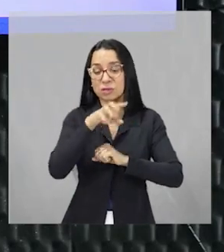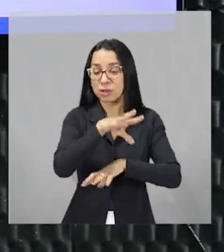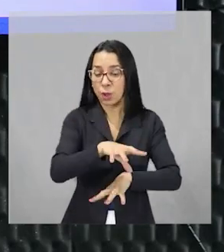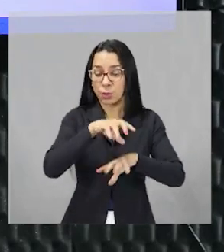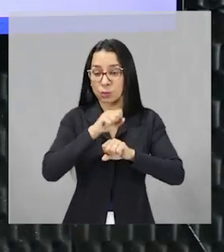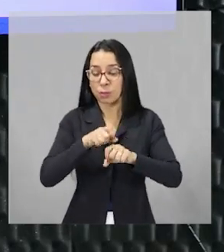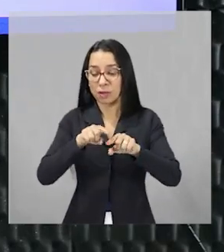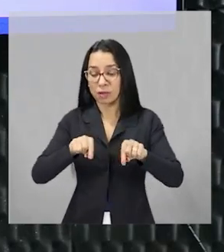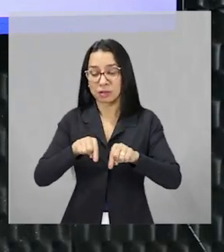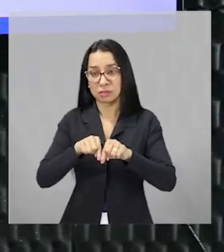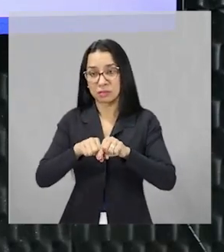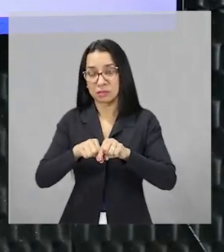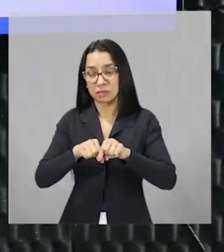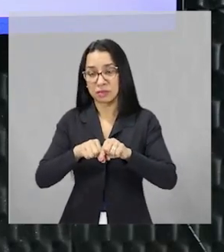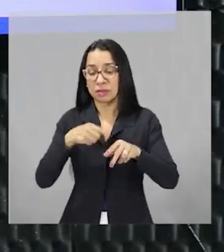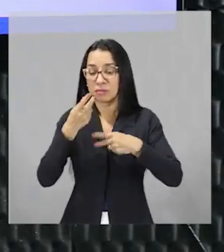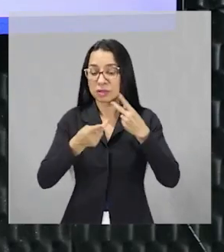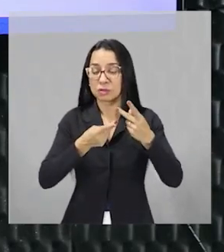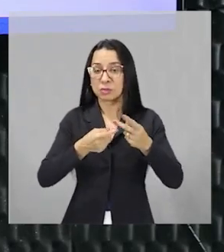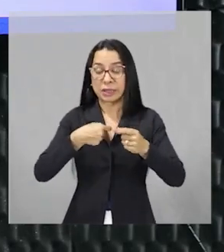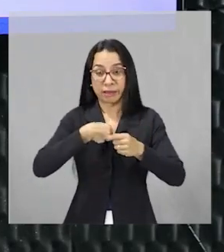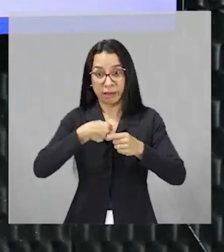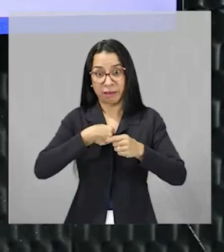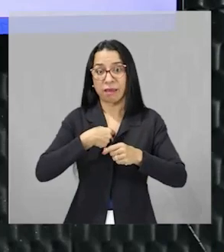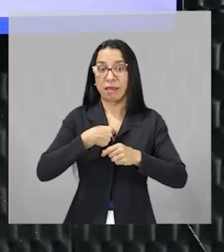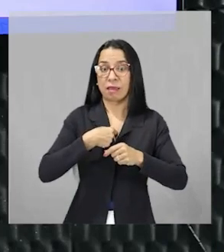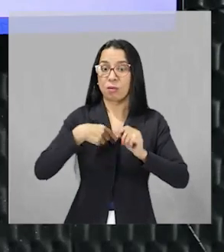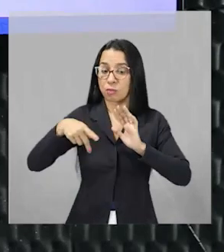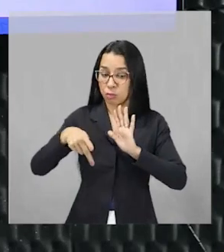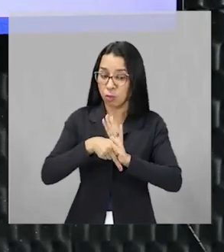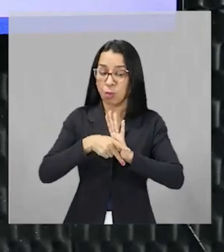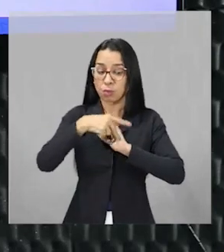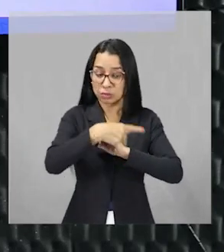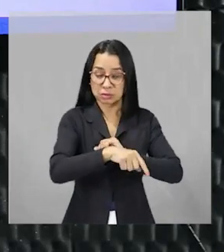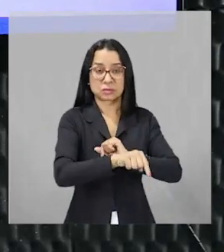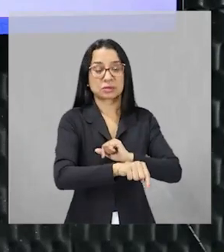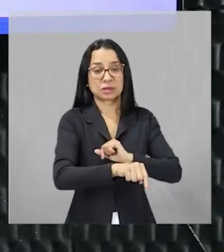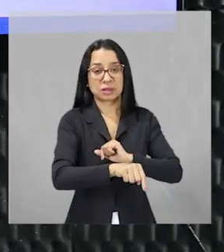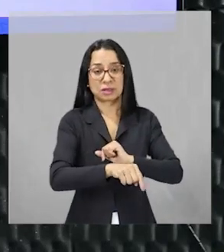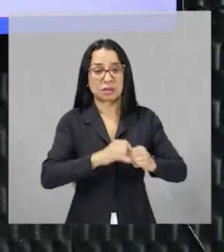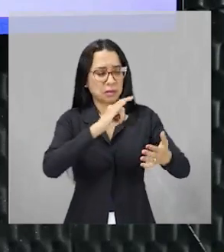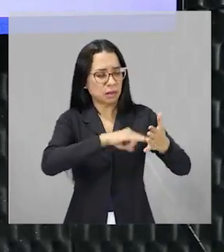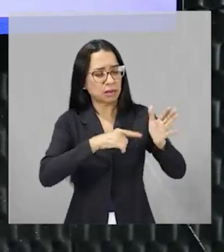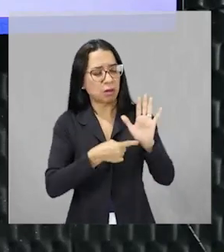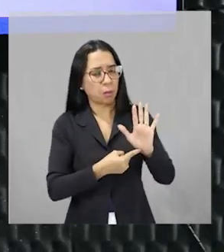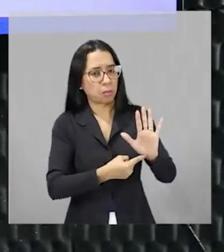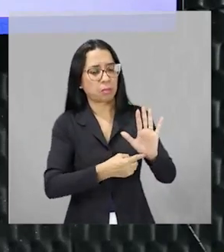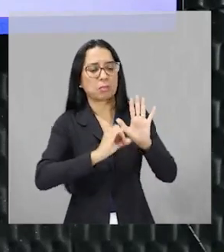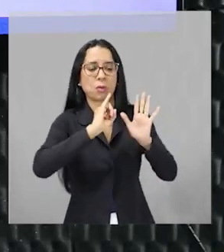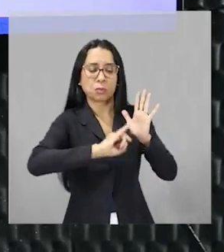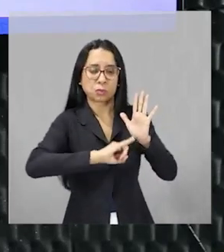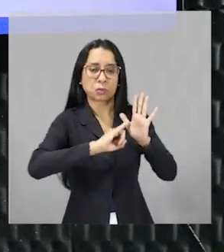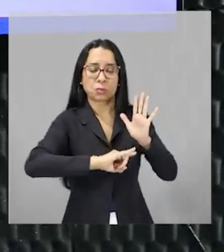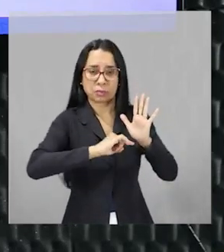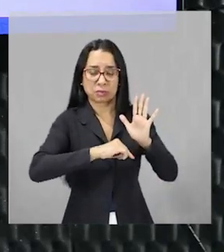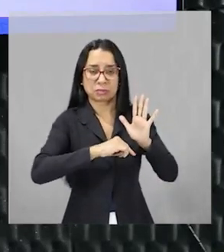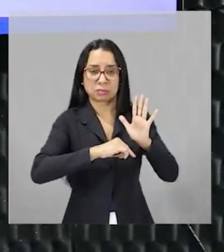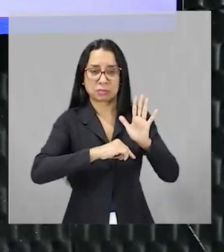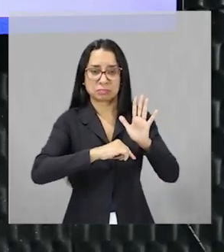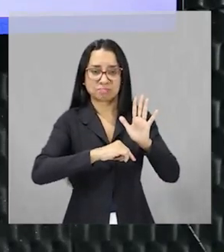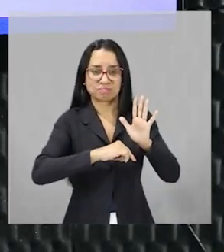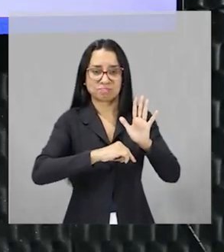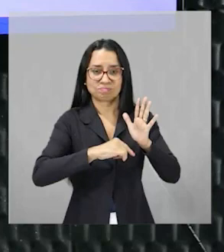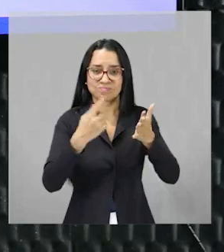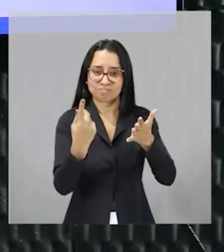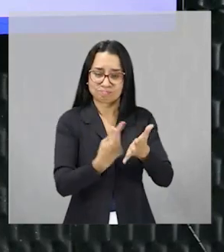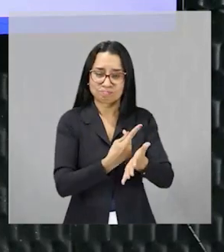olha, eu sou o dono dessa propriedade, tá aqui o documento, que era um documento falso, mas aí o cara olhava o documento,